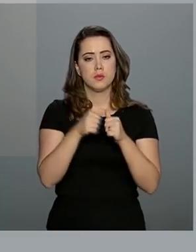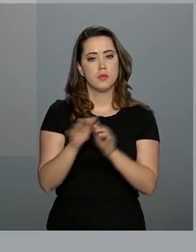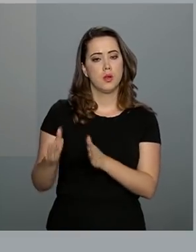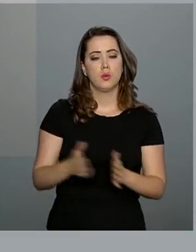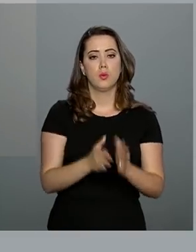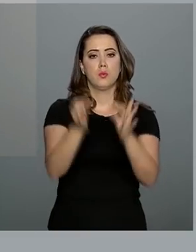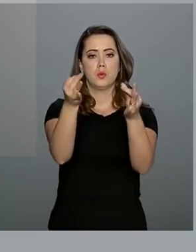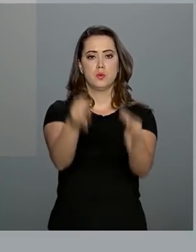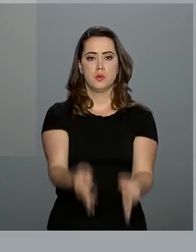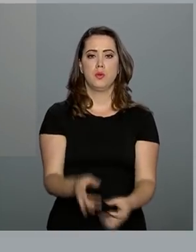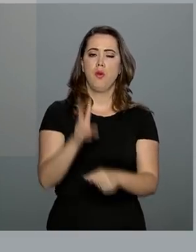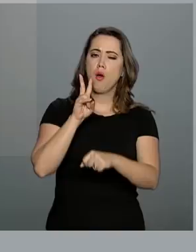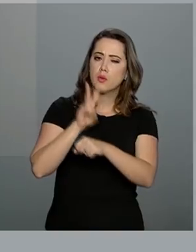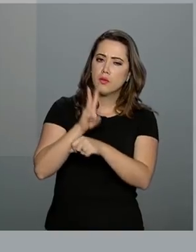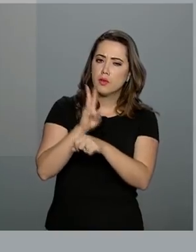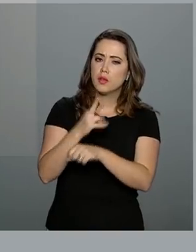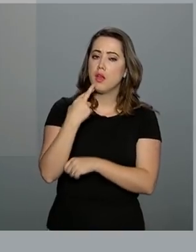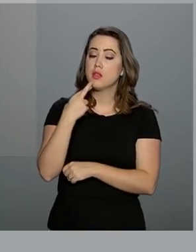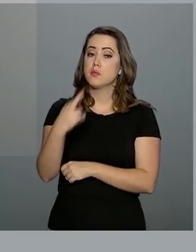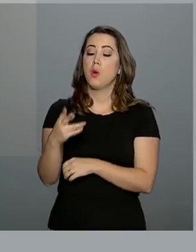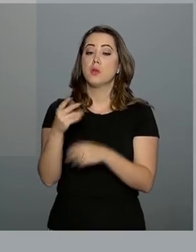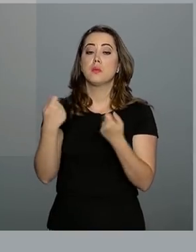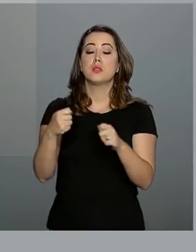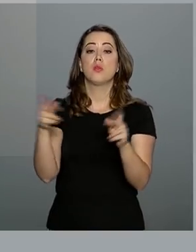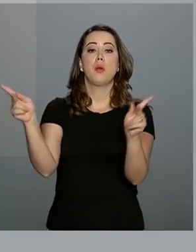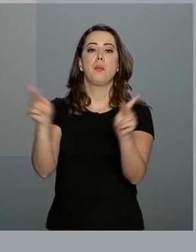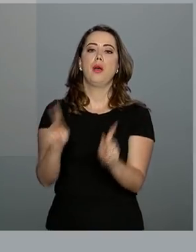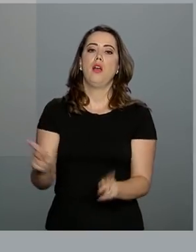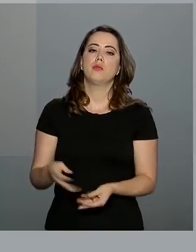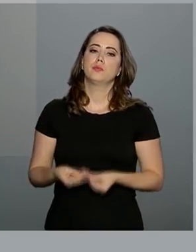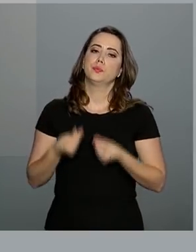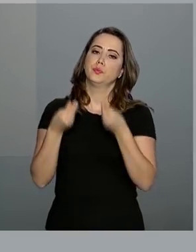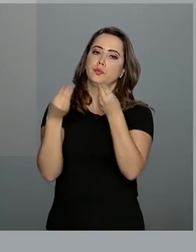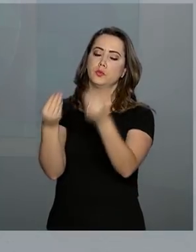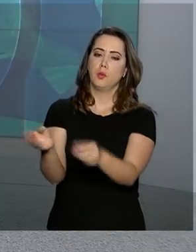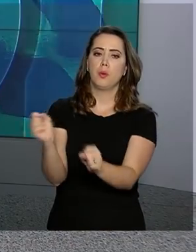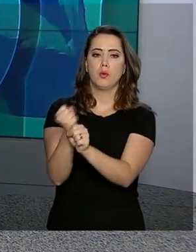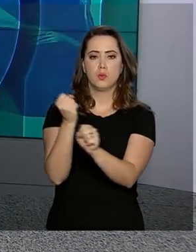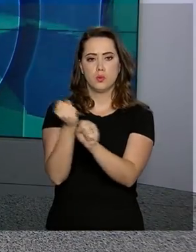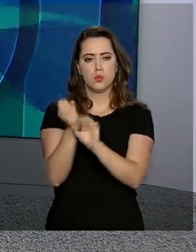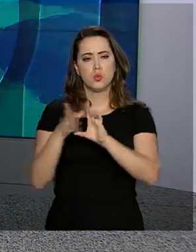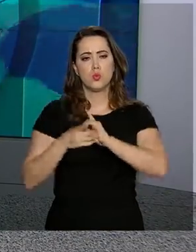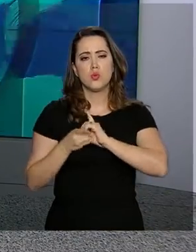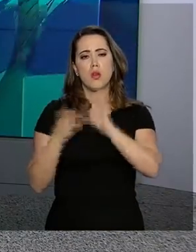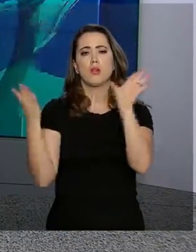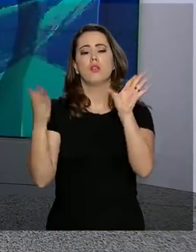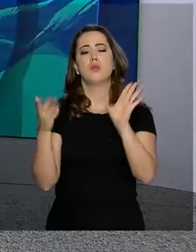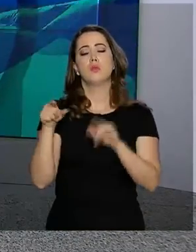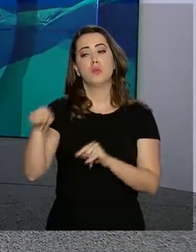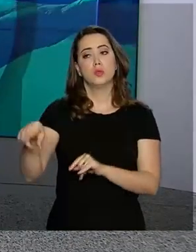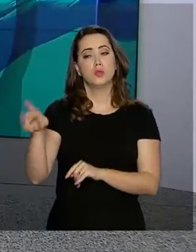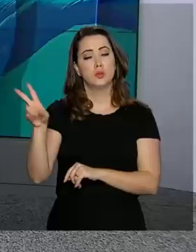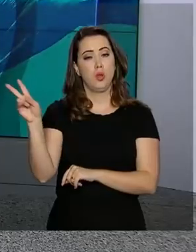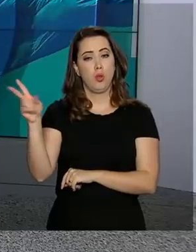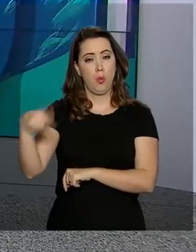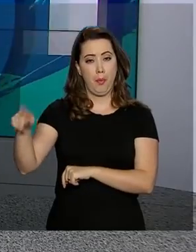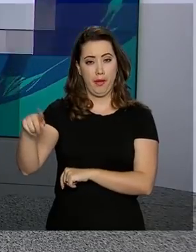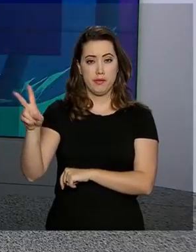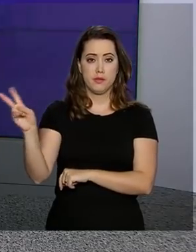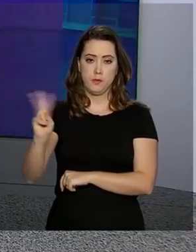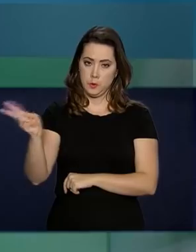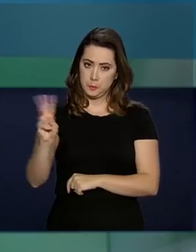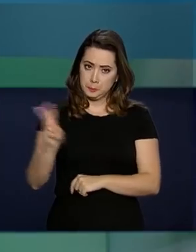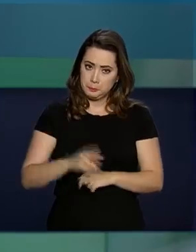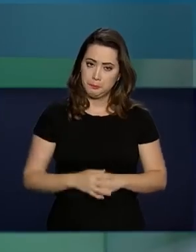no caminho certo ao defender solução pacífica para a reconstrução da democracia na Venezuela.